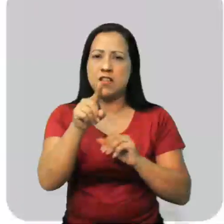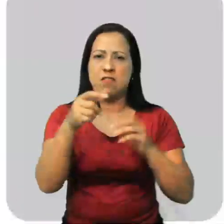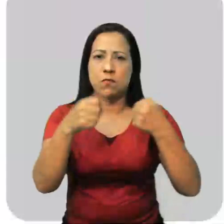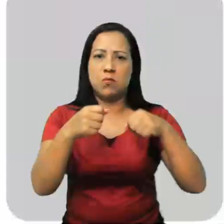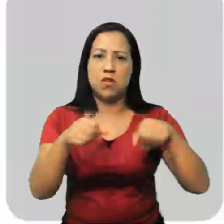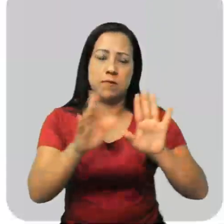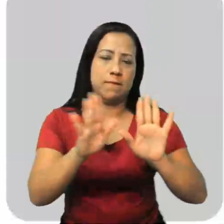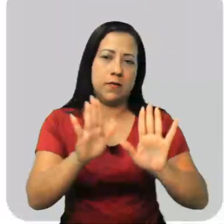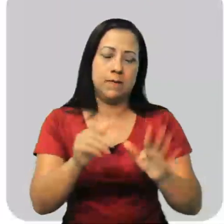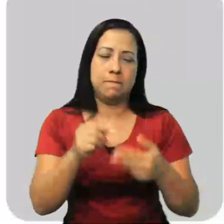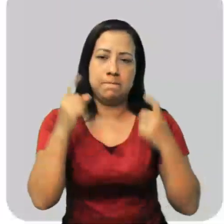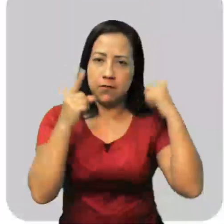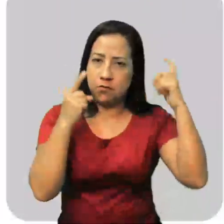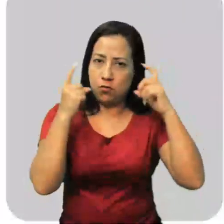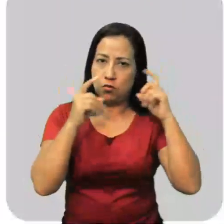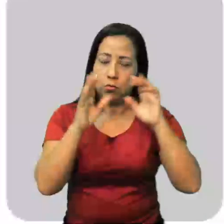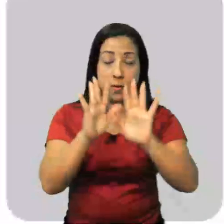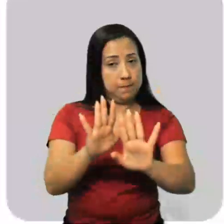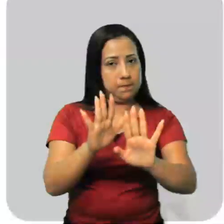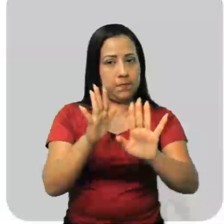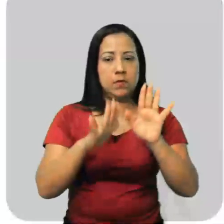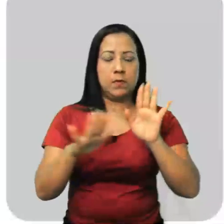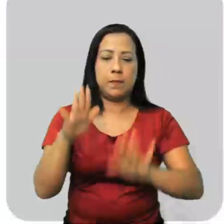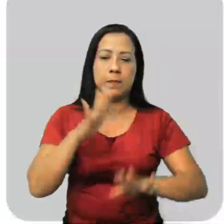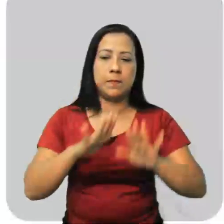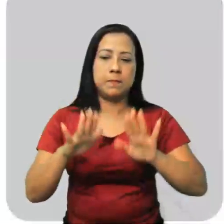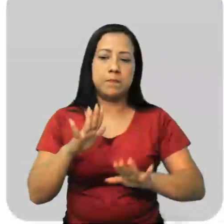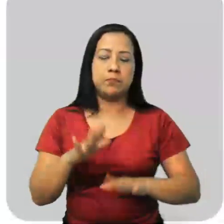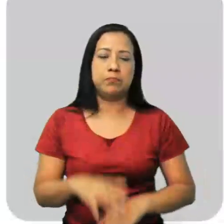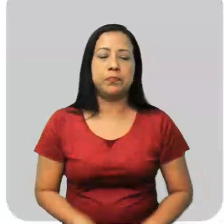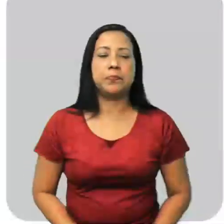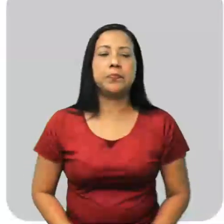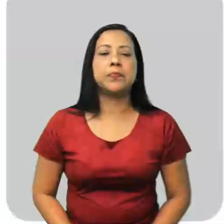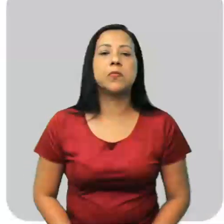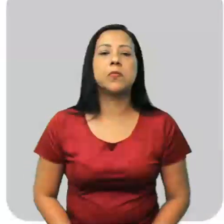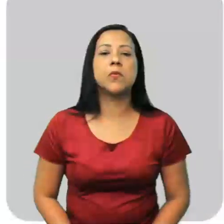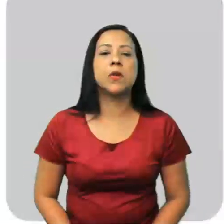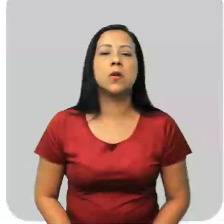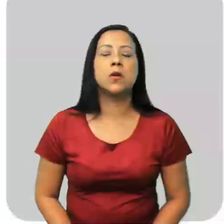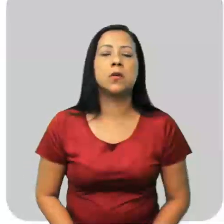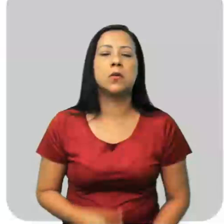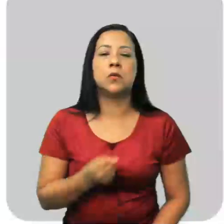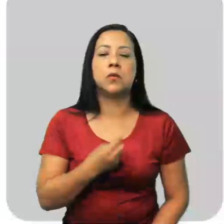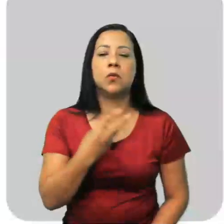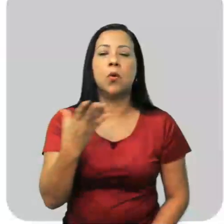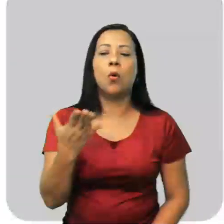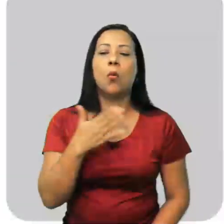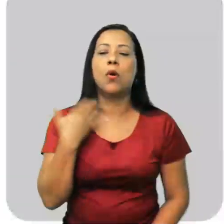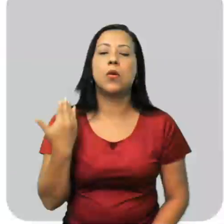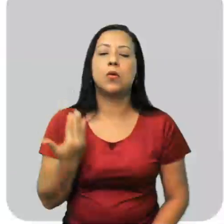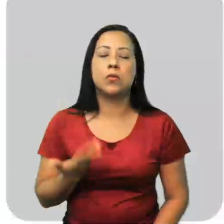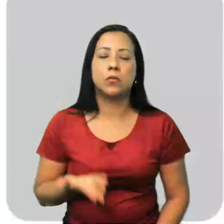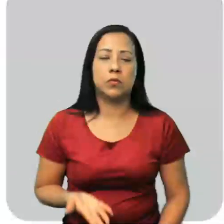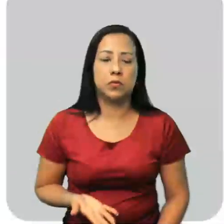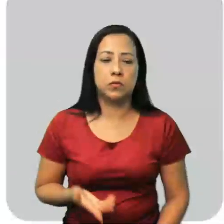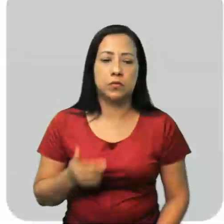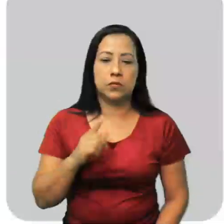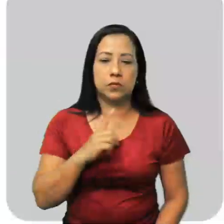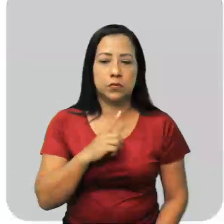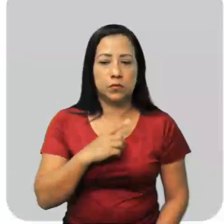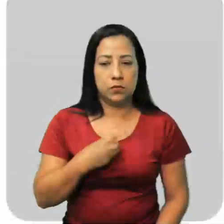se preocupe. Ok? Vamos para o outro. Taxa de mortalidade. Nós estamos em